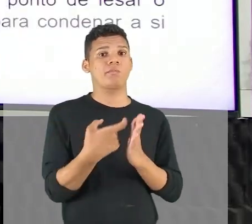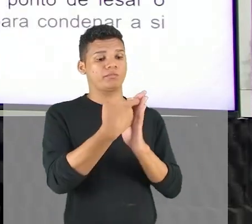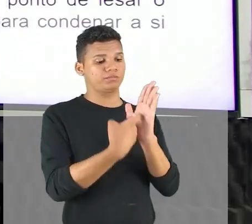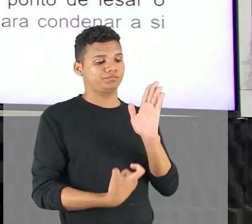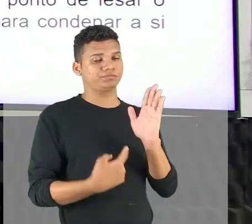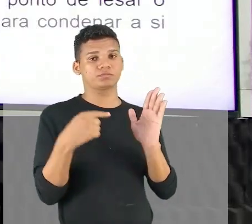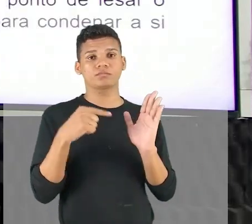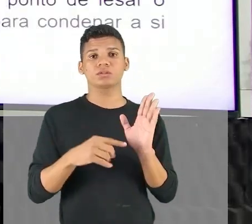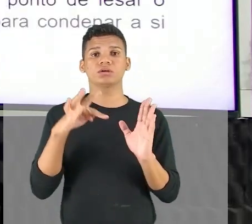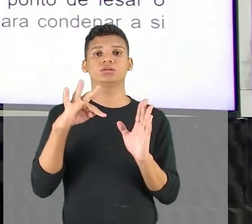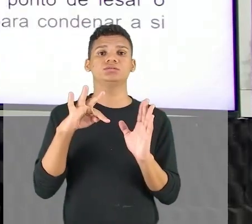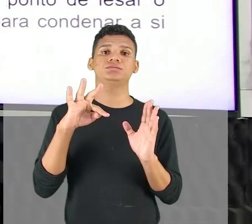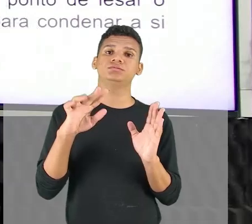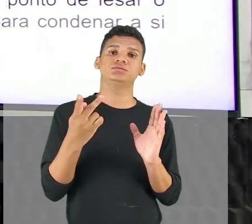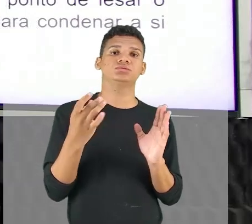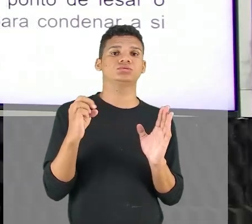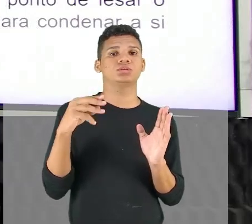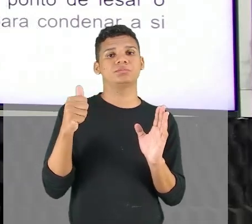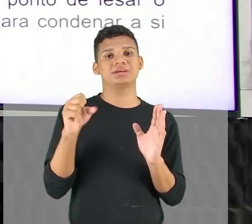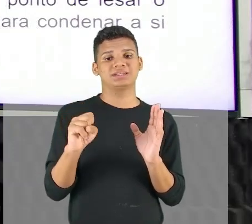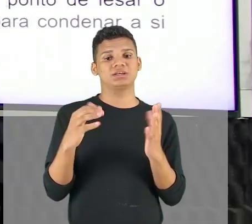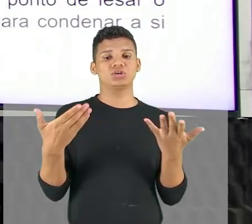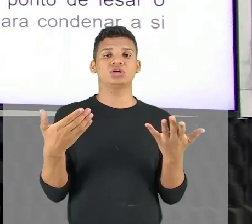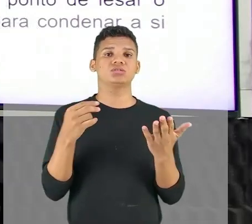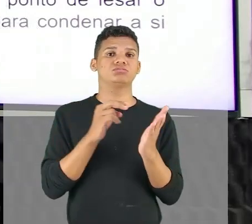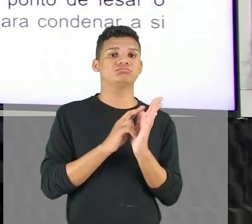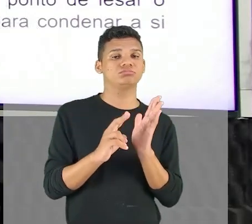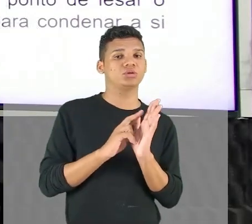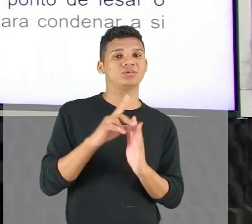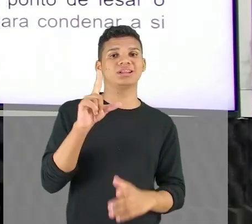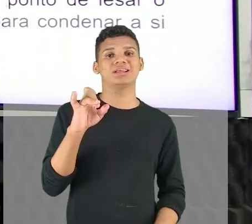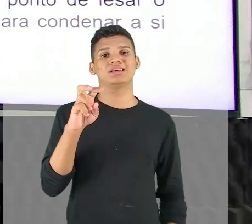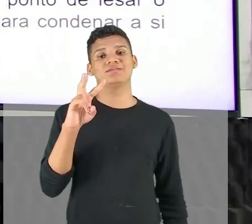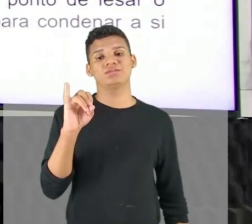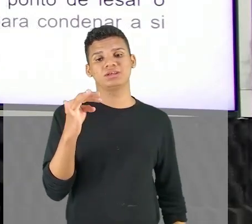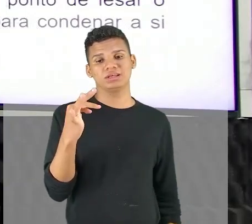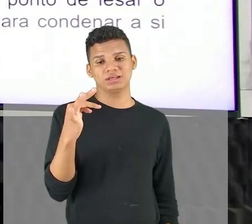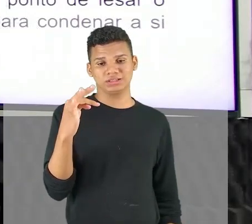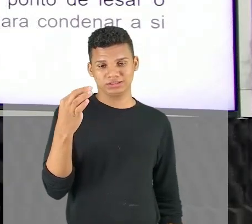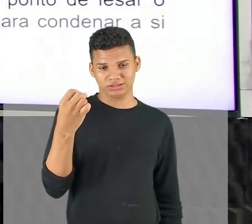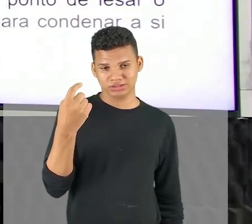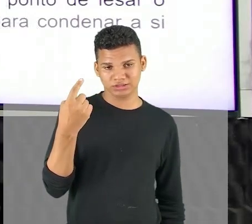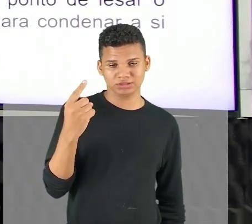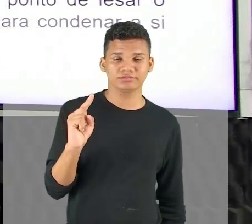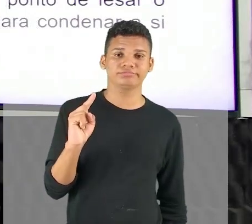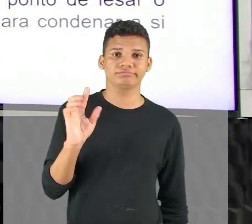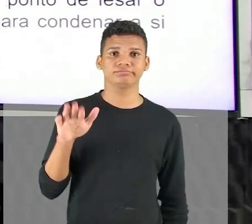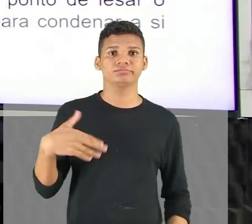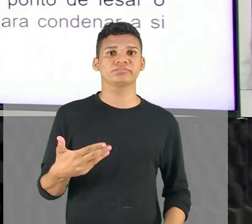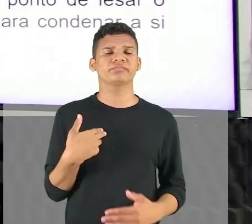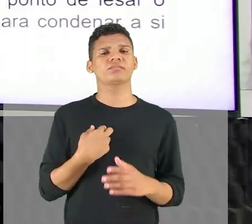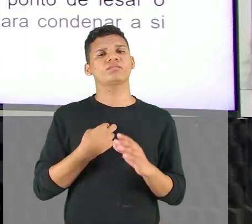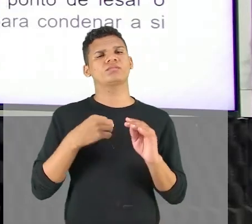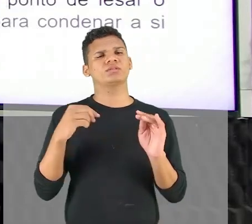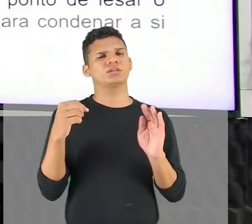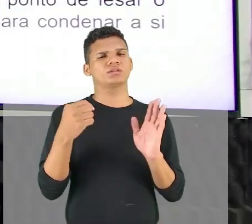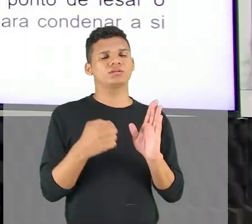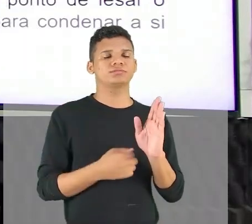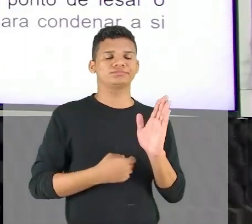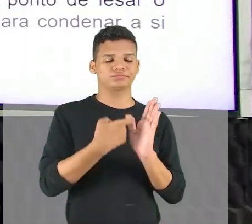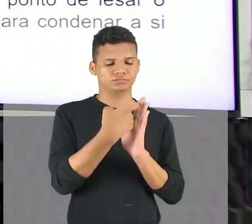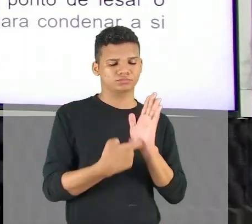do Thomas Hobbes, na obra dele, o Leviatã. Agora, o texto 2 é um texto do John Locke,